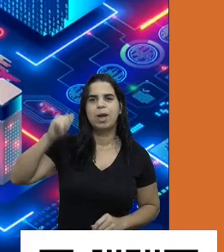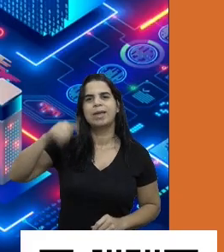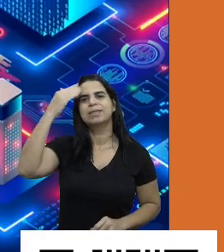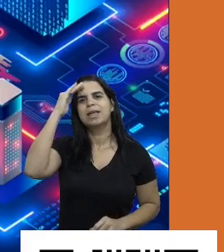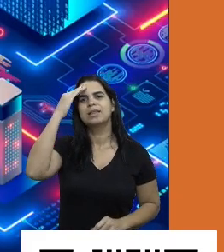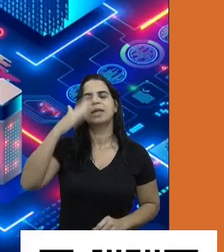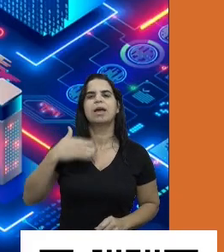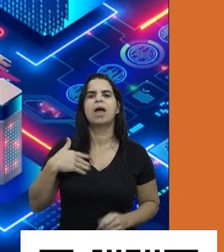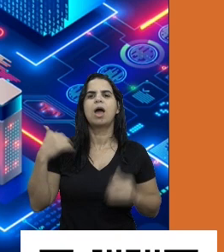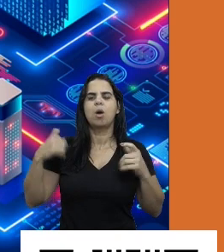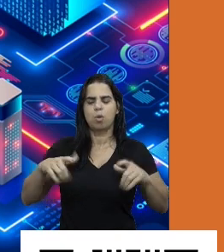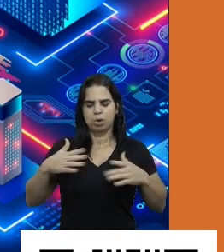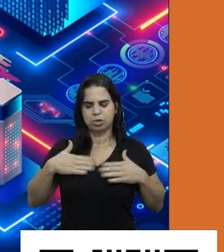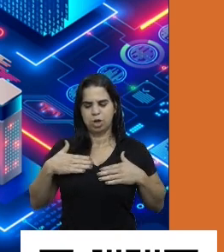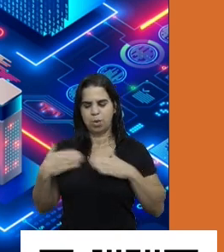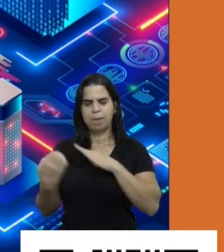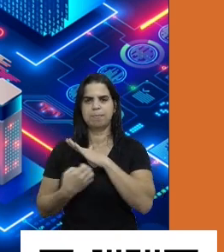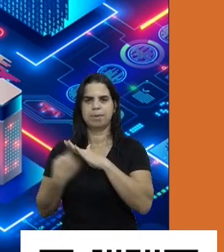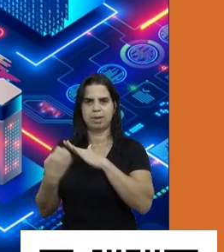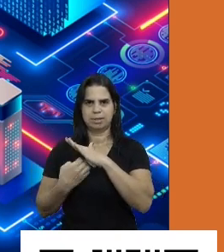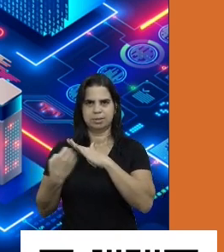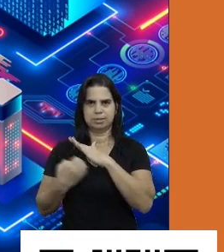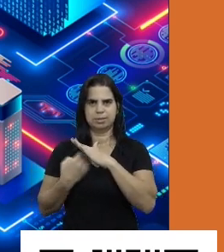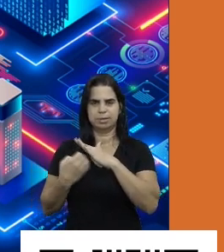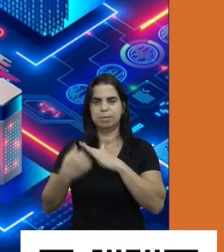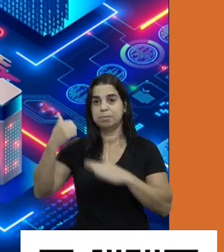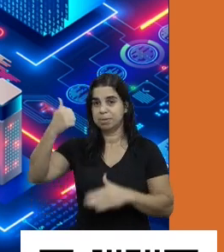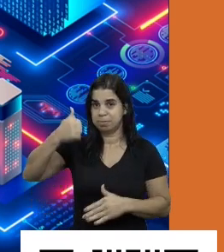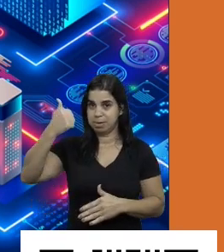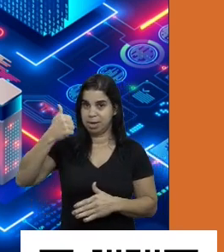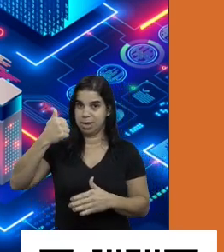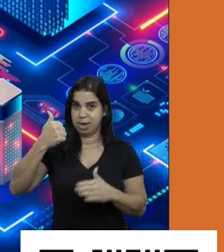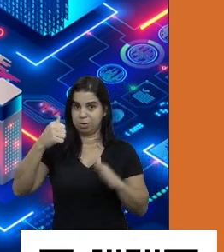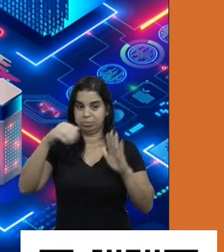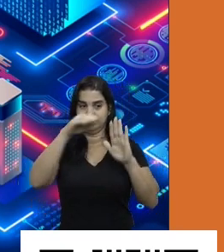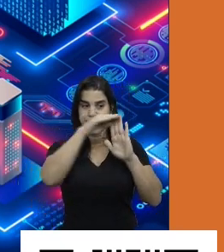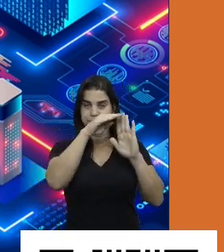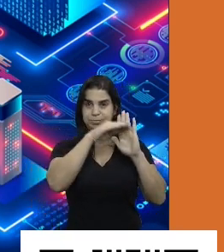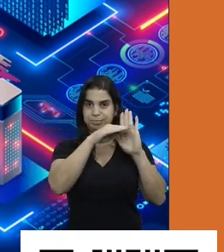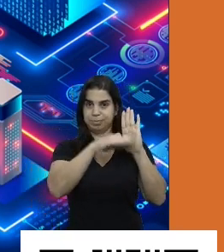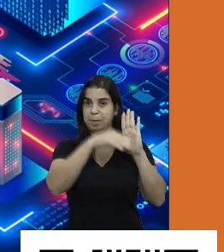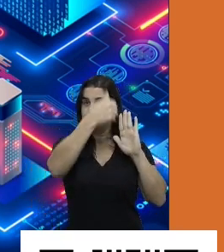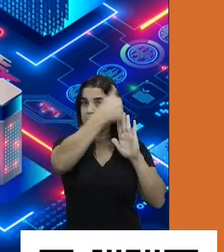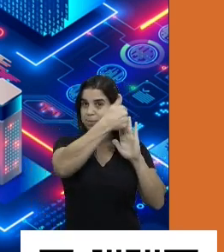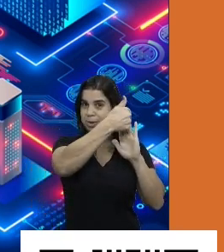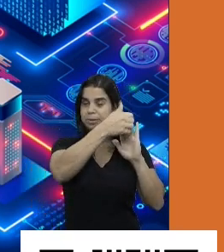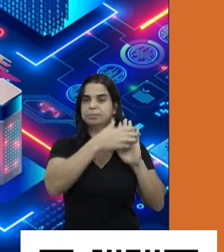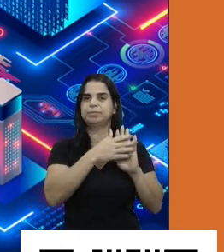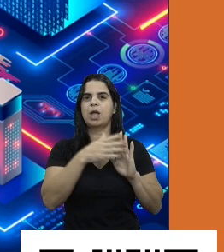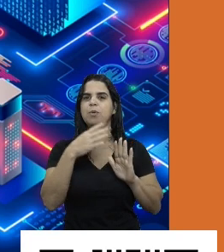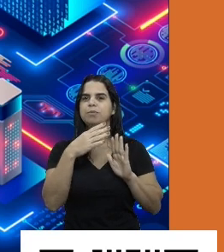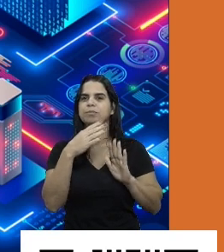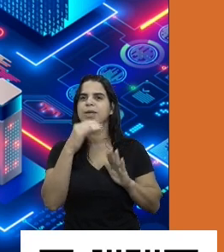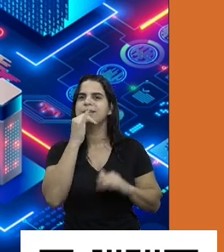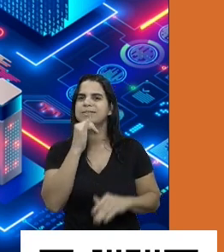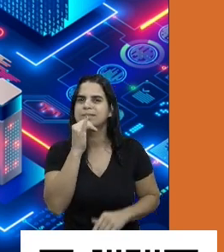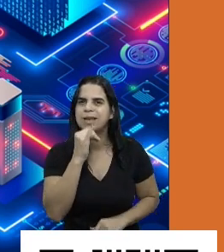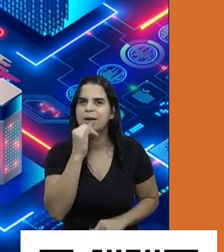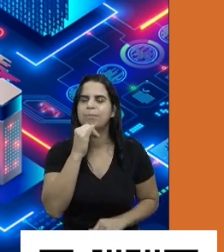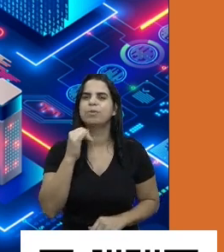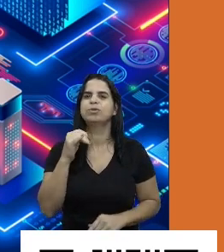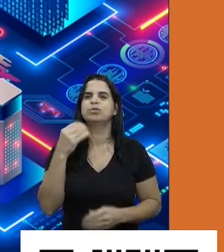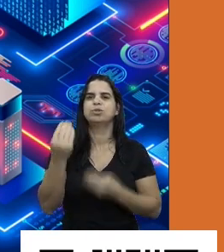como empresa eu acho que esse é o primeiro Grande passo sem dúvida nenhuma então aqui eu trouxe um exemplo né de um Framework de maturidade